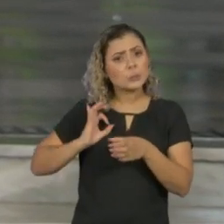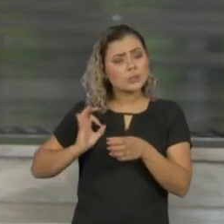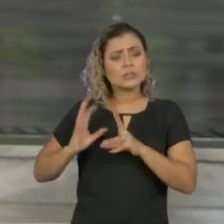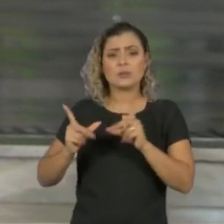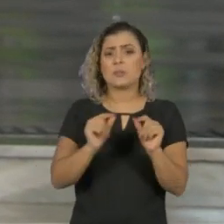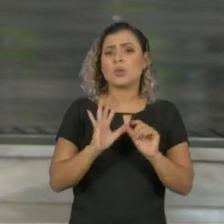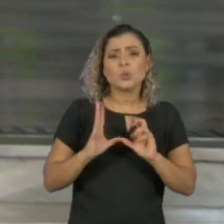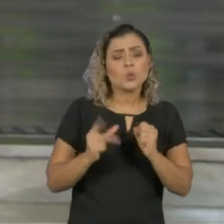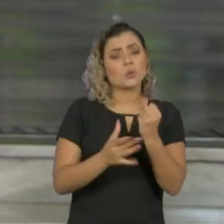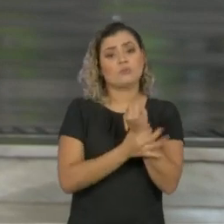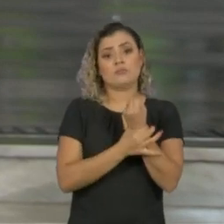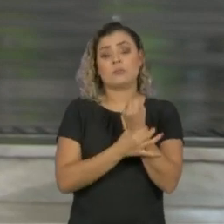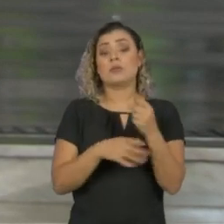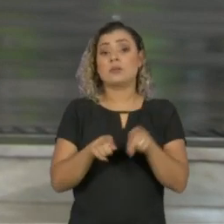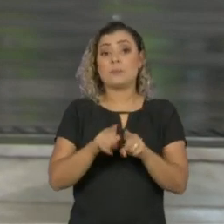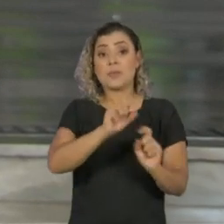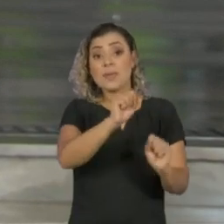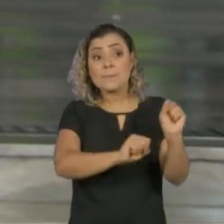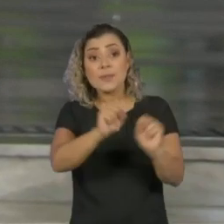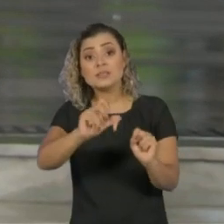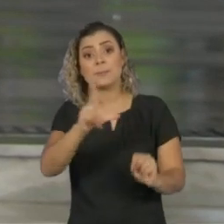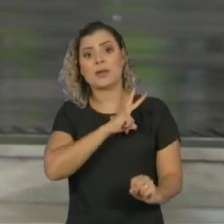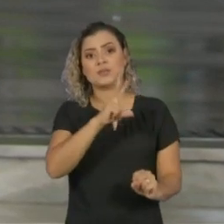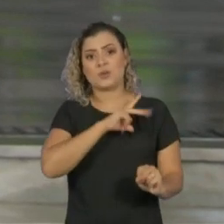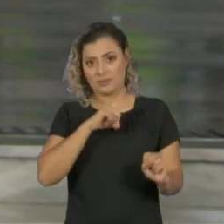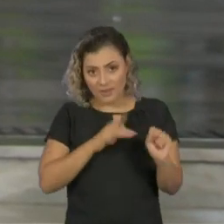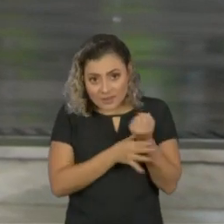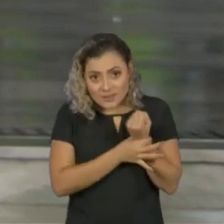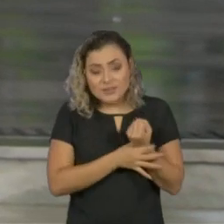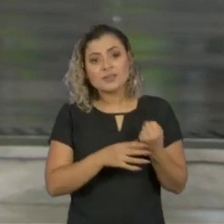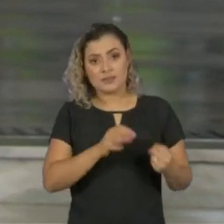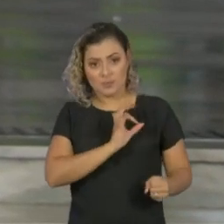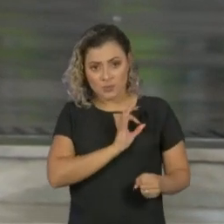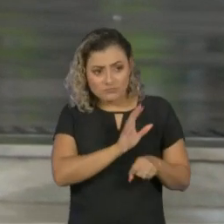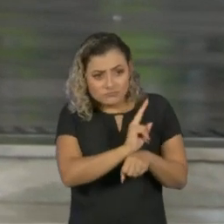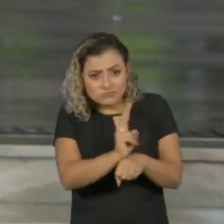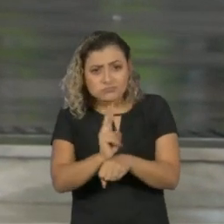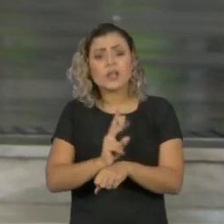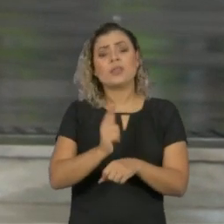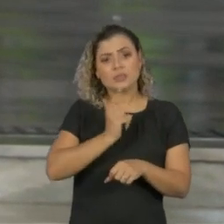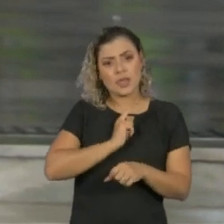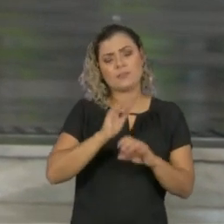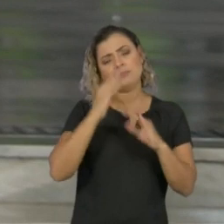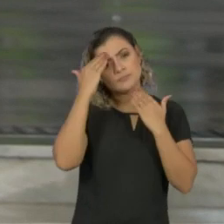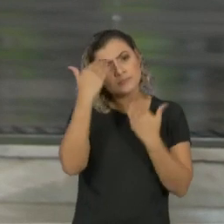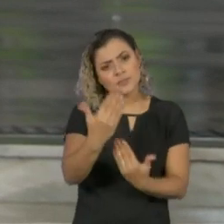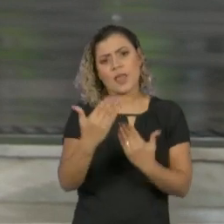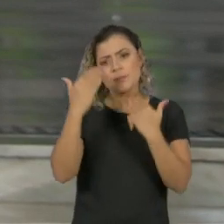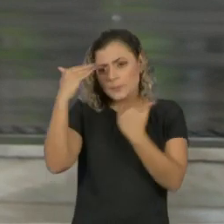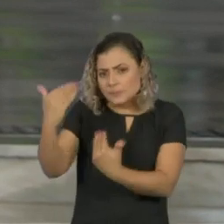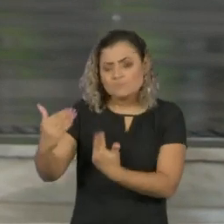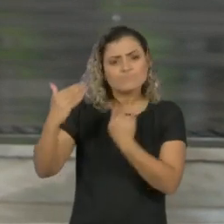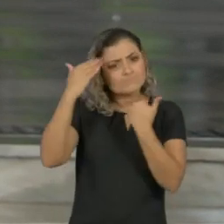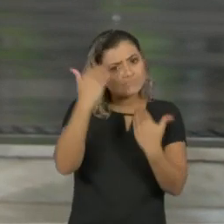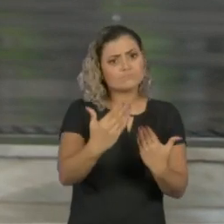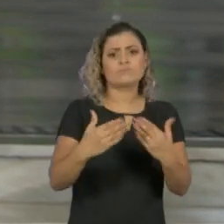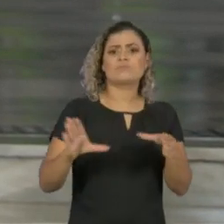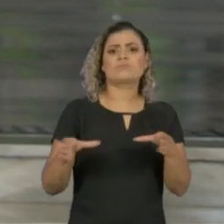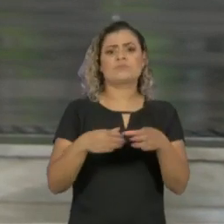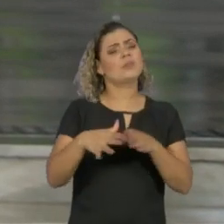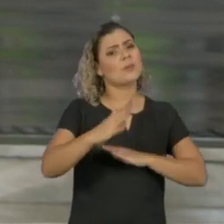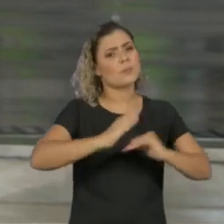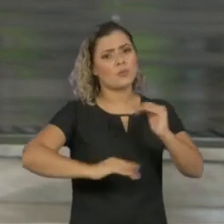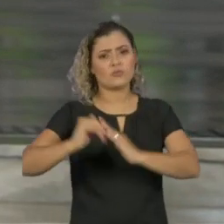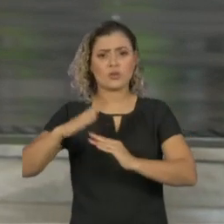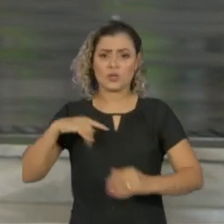de segurança privada de empresas que atuam aqui em São Paulo, aos seus dirigentes e aos seus profissionais, que